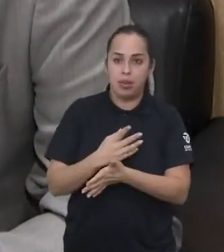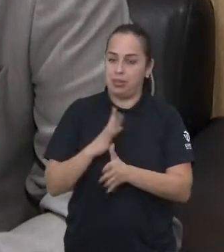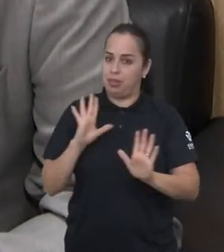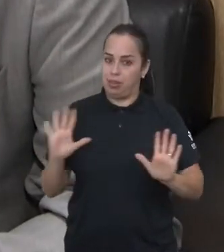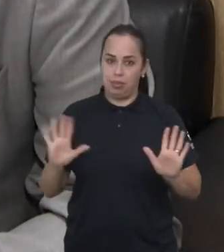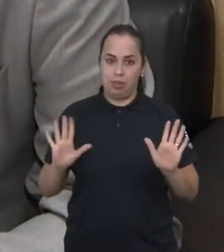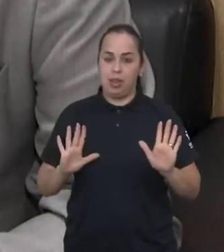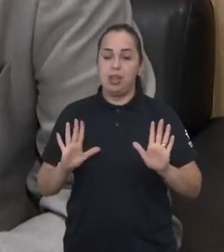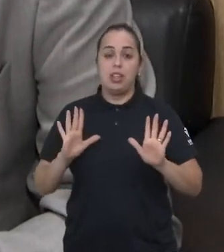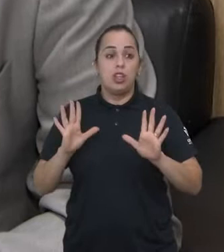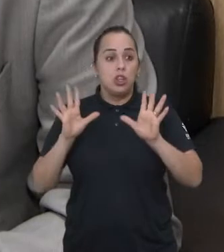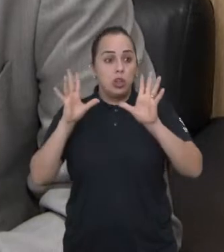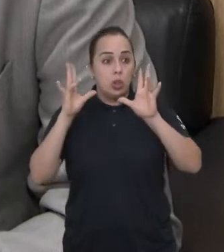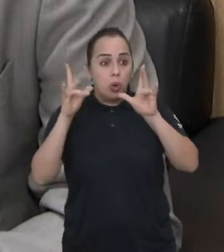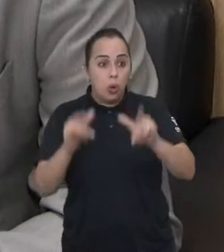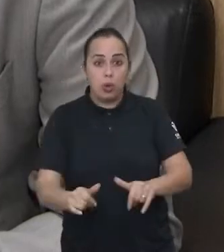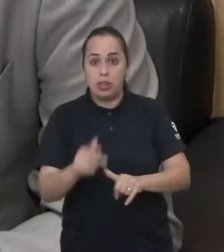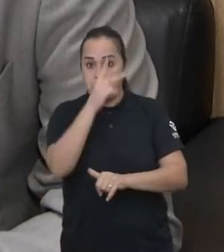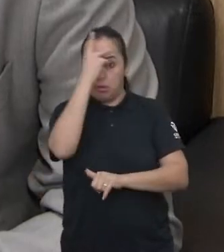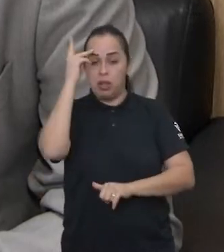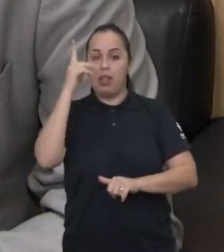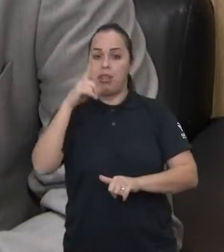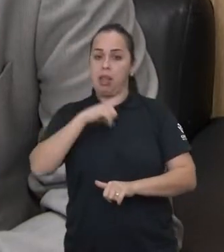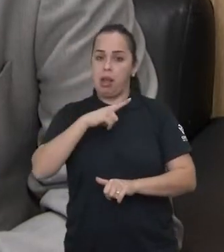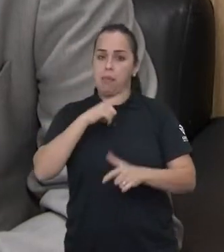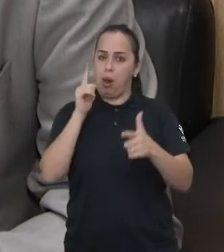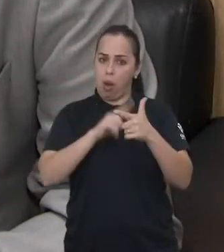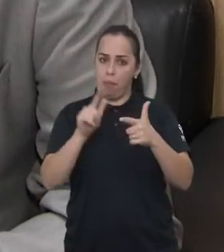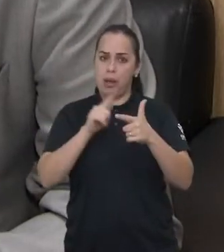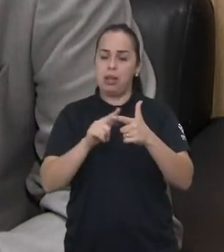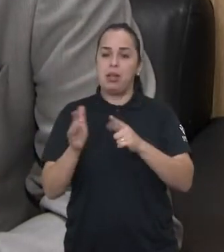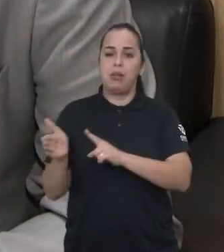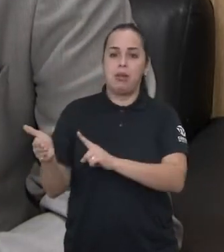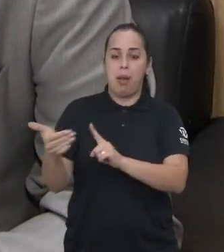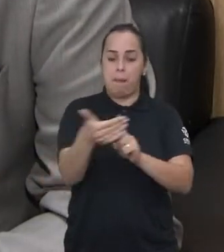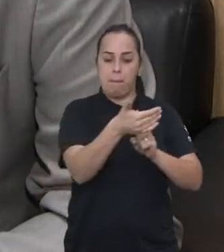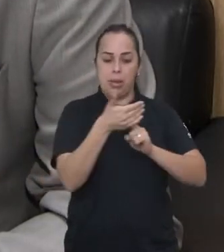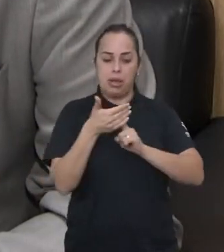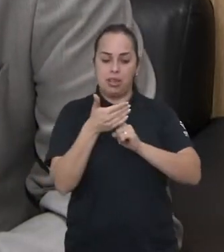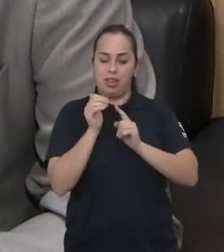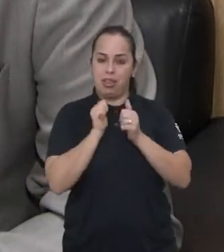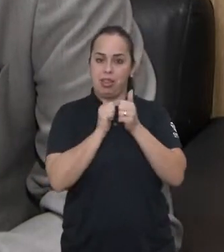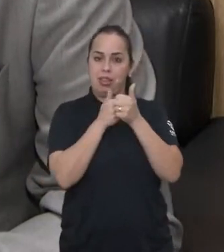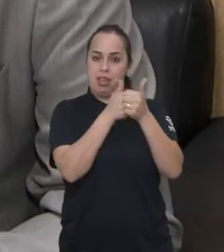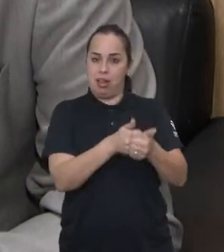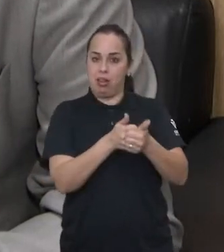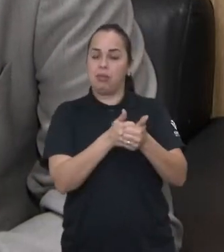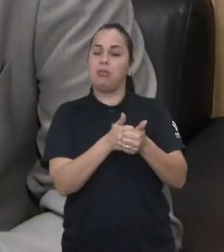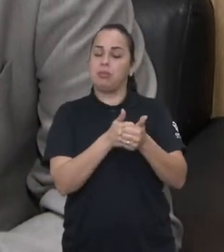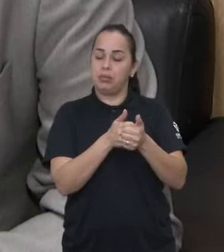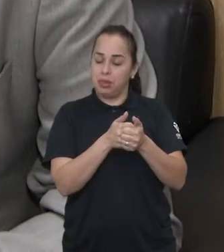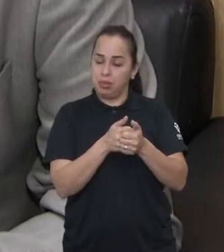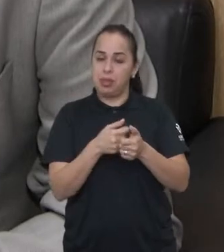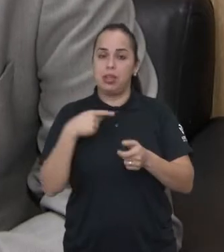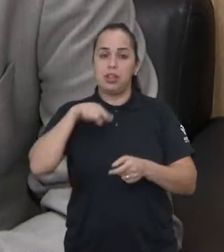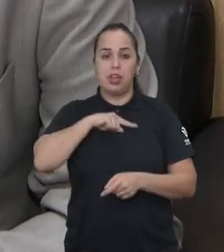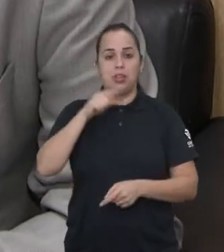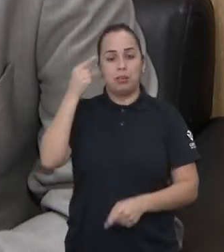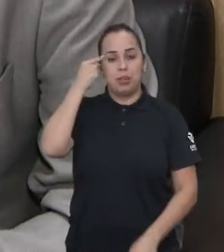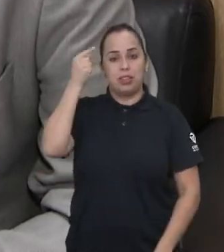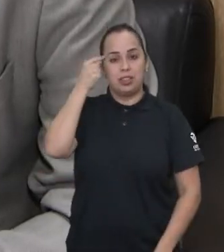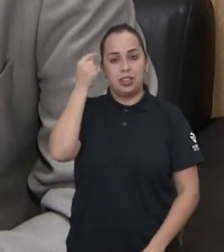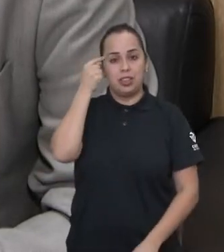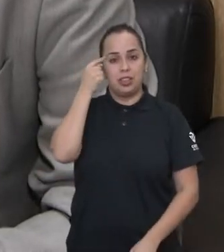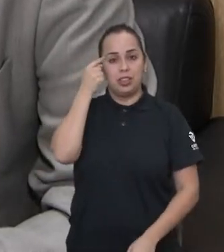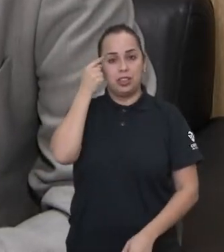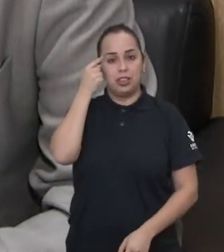ter todos nós temos problemas de saúde mental e precisam ser acolhidos e acompanhados e a gente tem que a